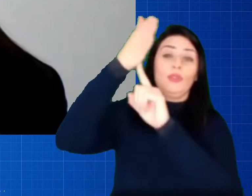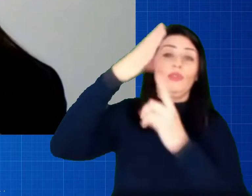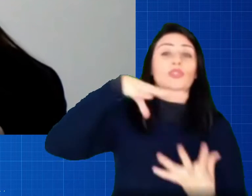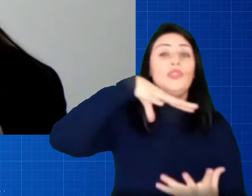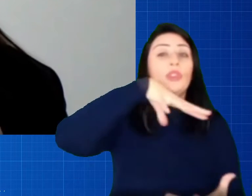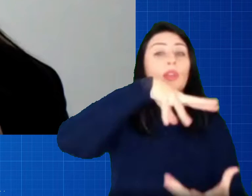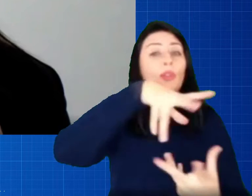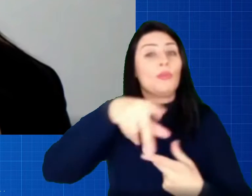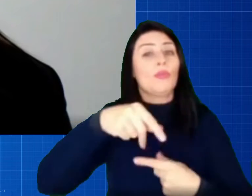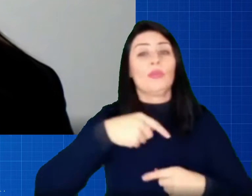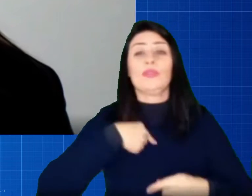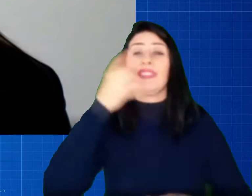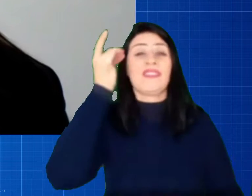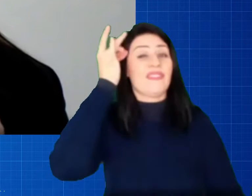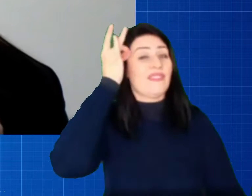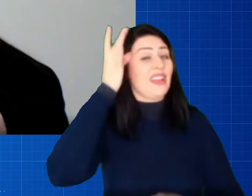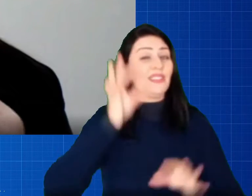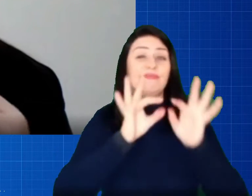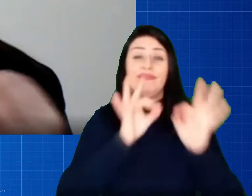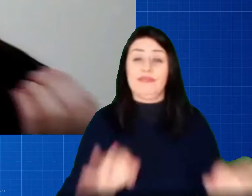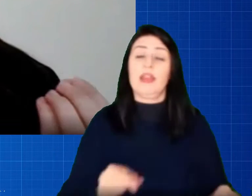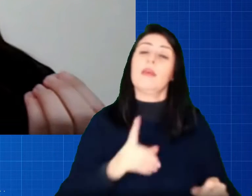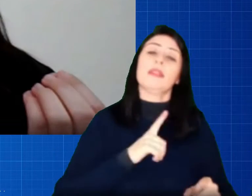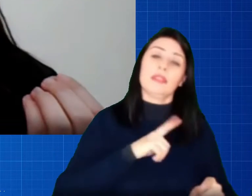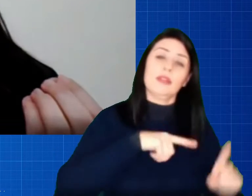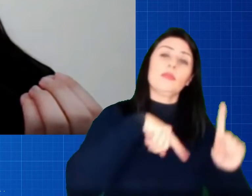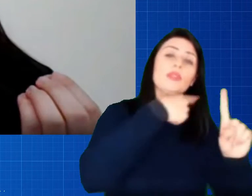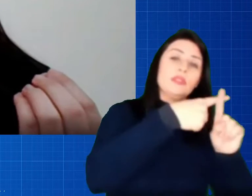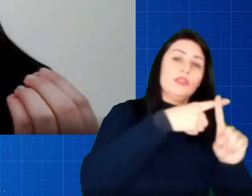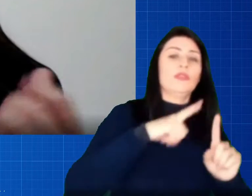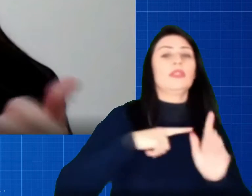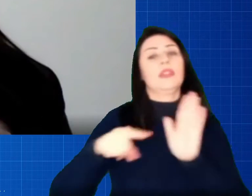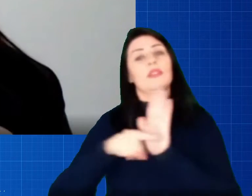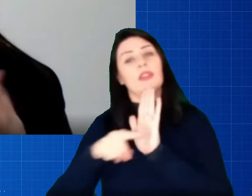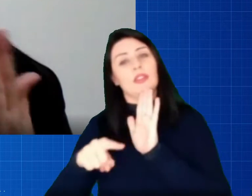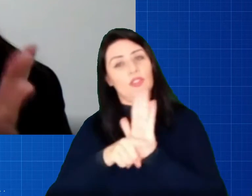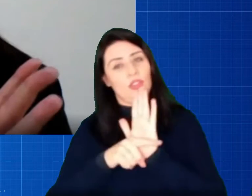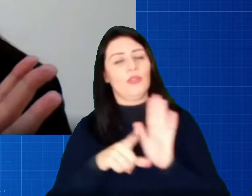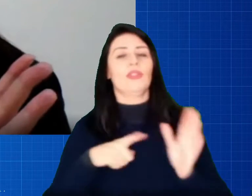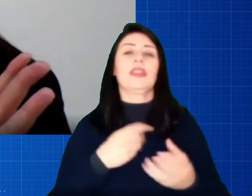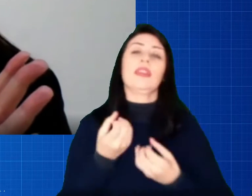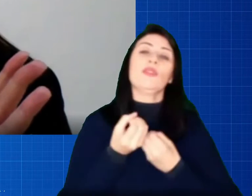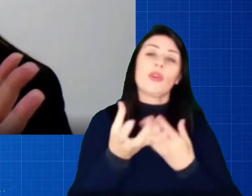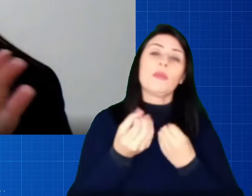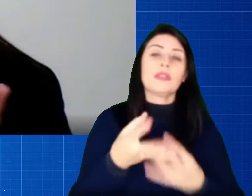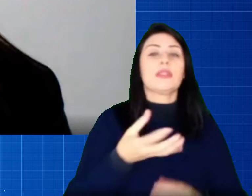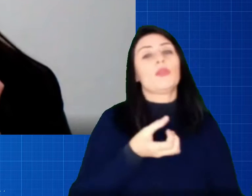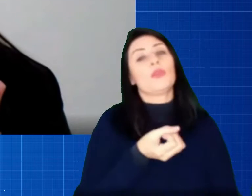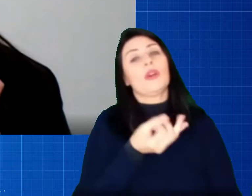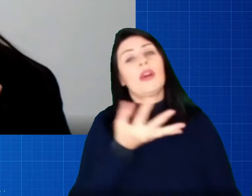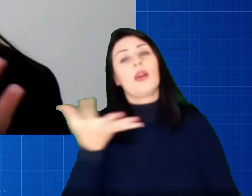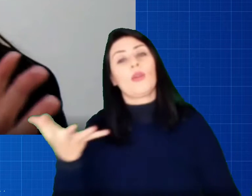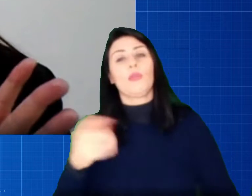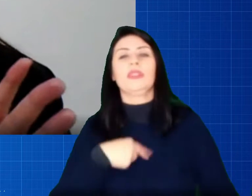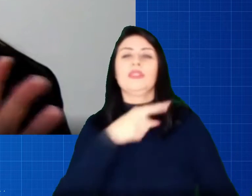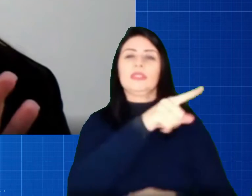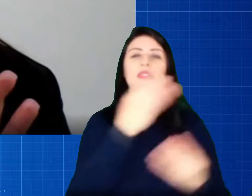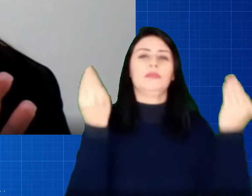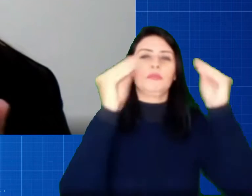tão acessível, mas assim, para o lado positivo e para o negativo, né? A gente tem informação na palma da mão, mas se você colocar lá